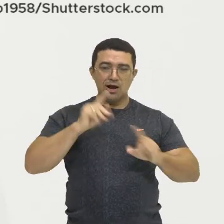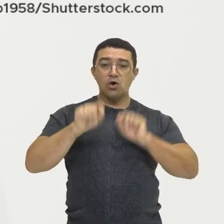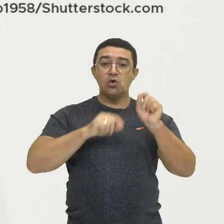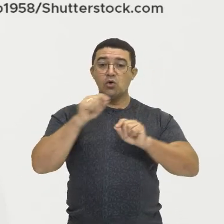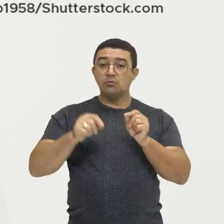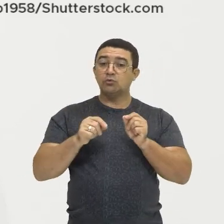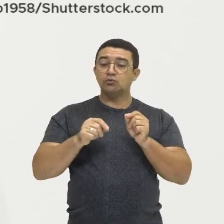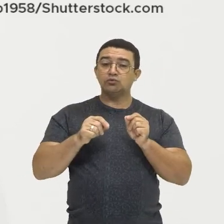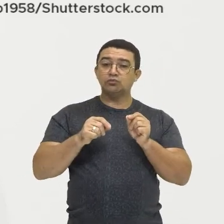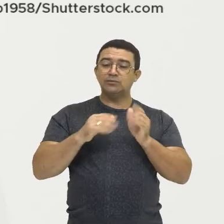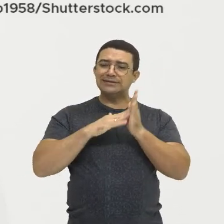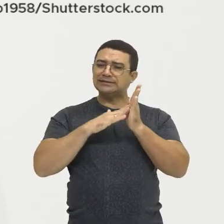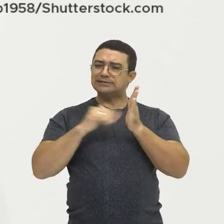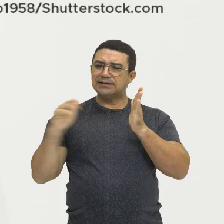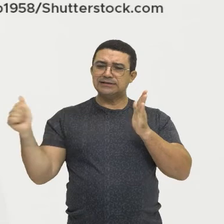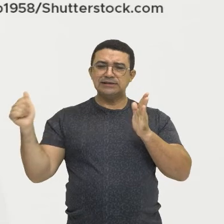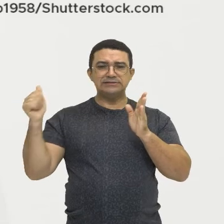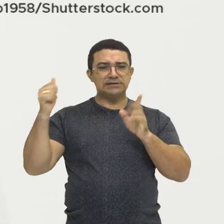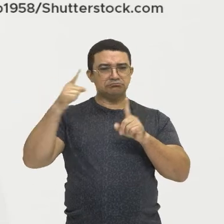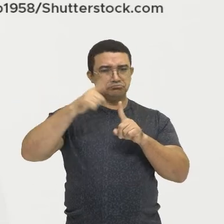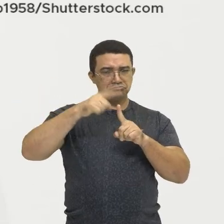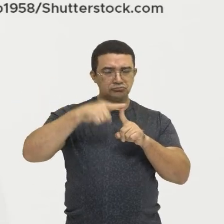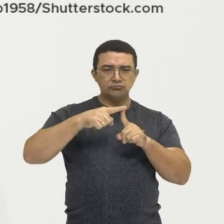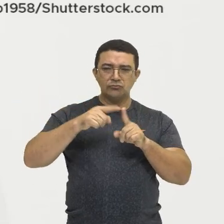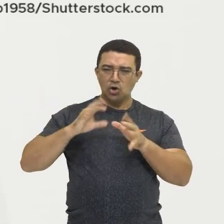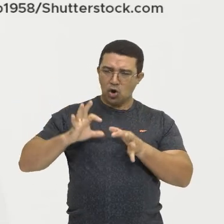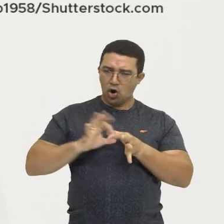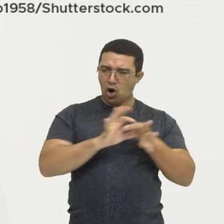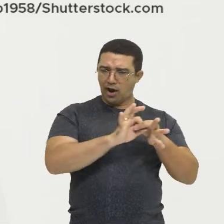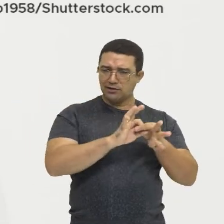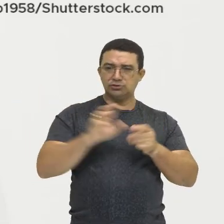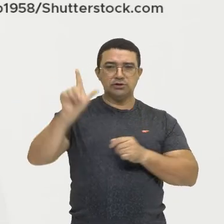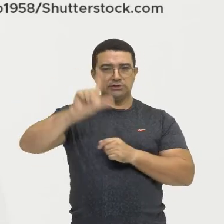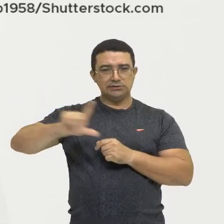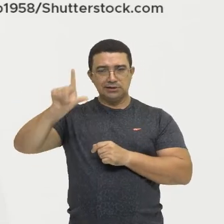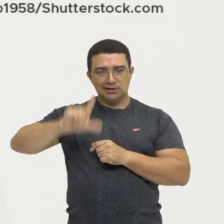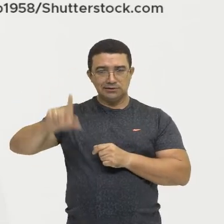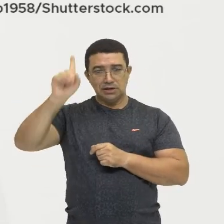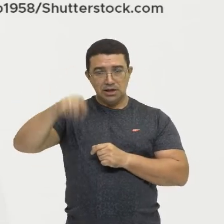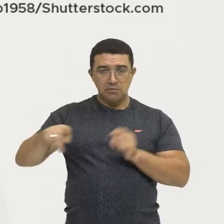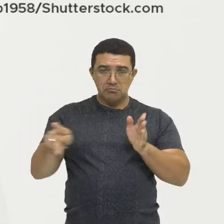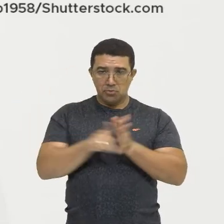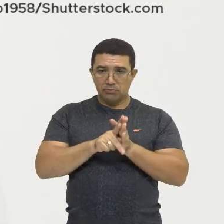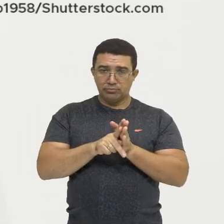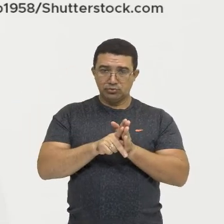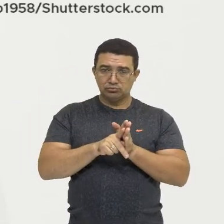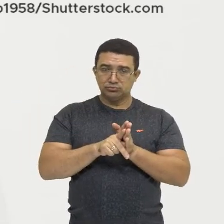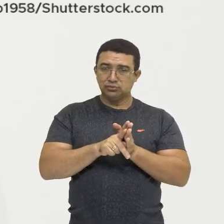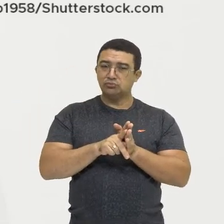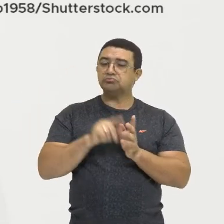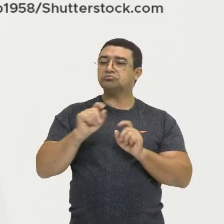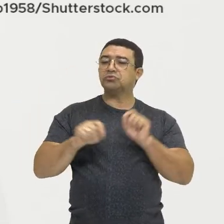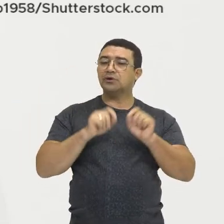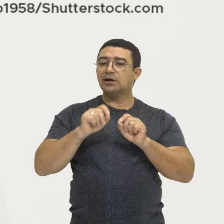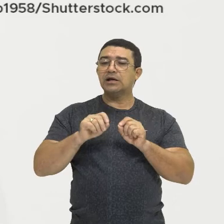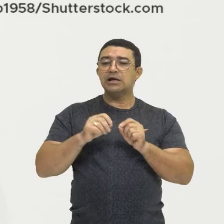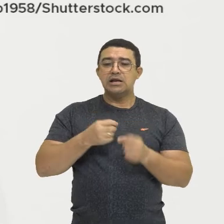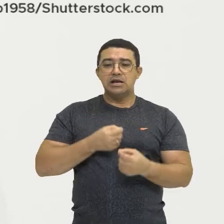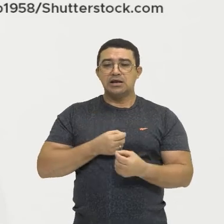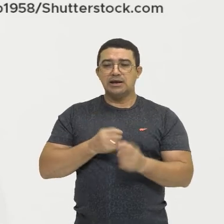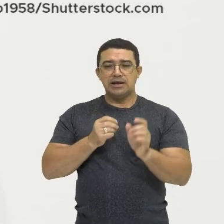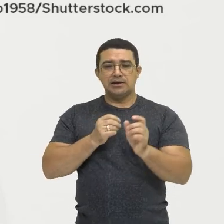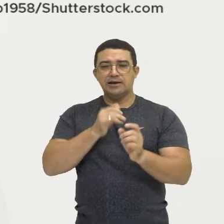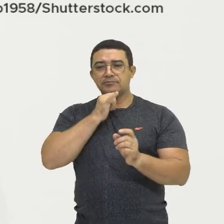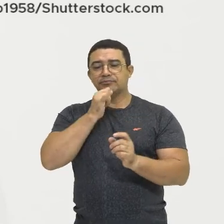estilo literário, como essa corrente literária que é herdeira da lírica grega. Por que lírica? Olha essa imagem